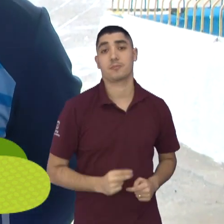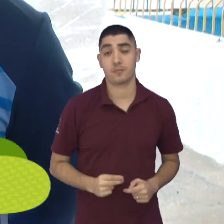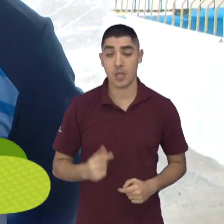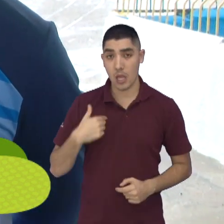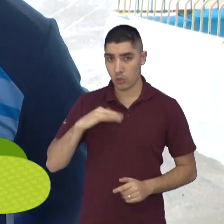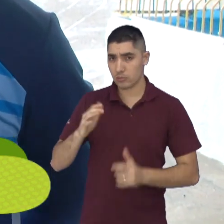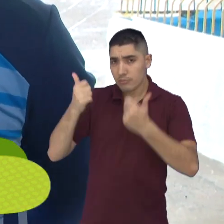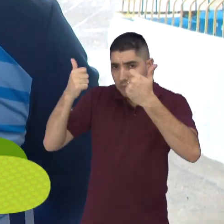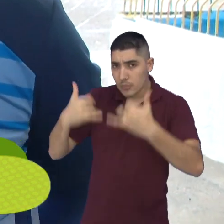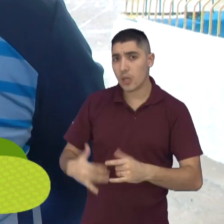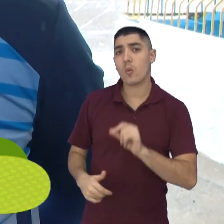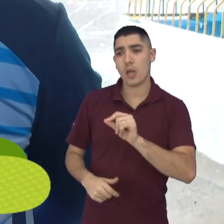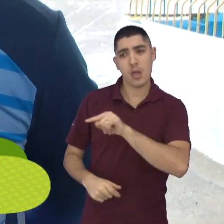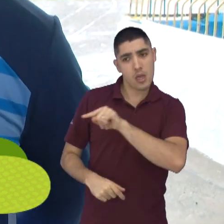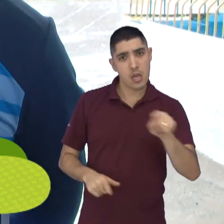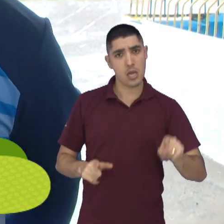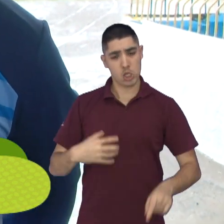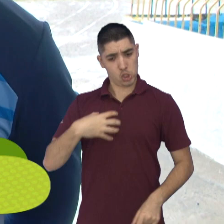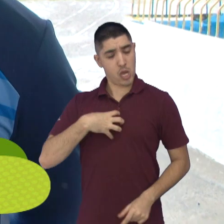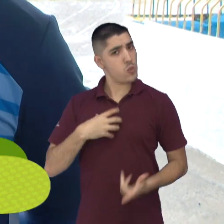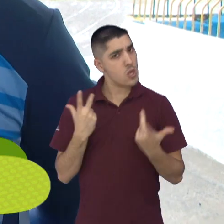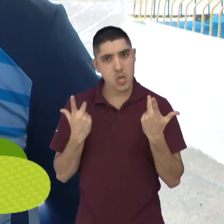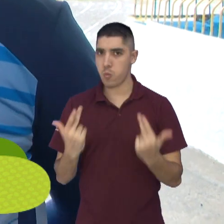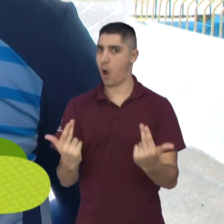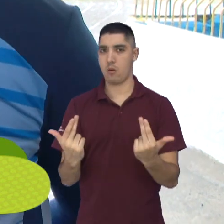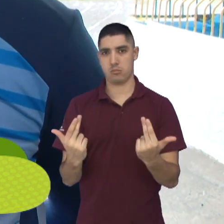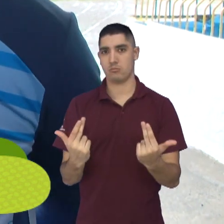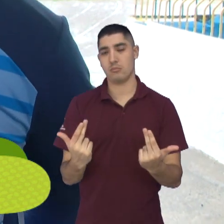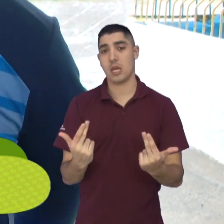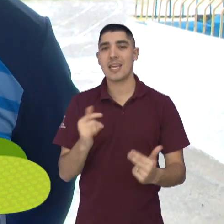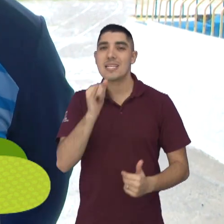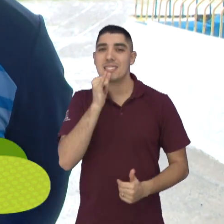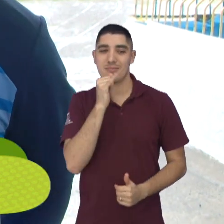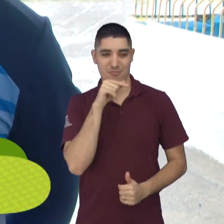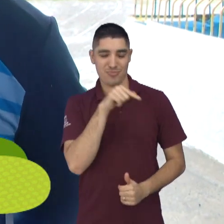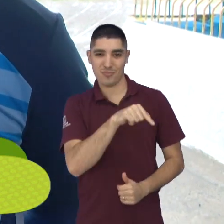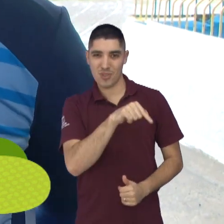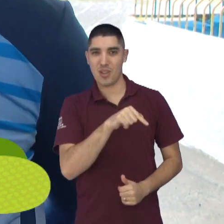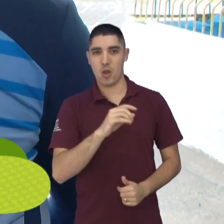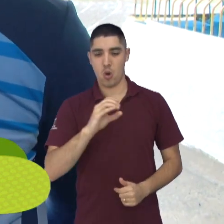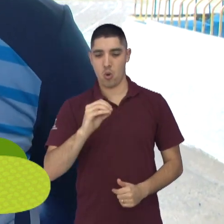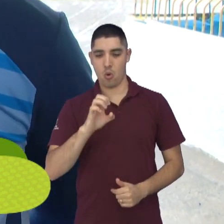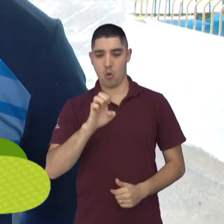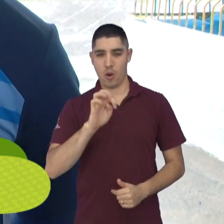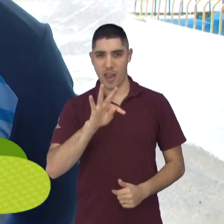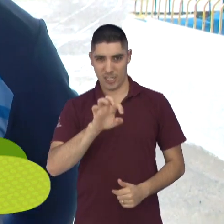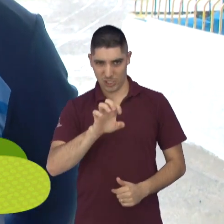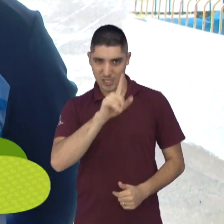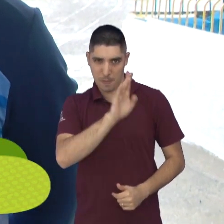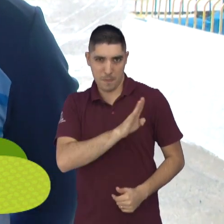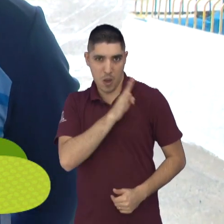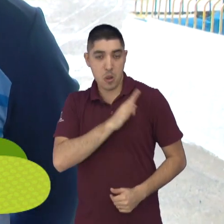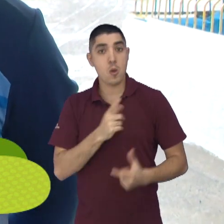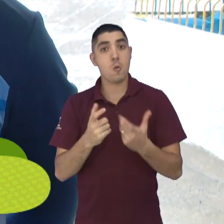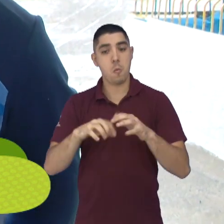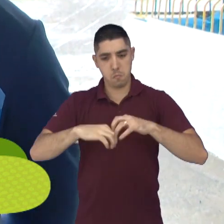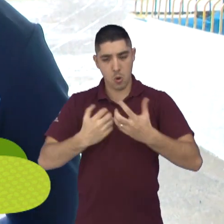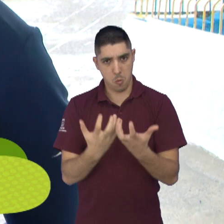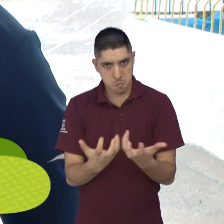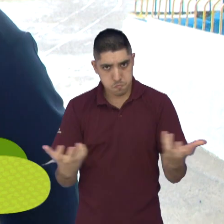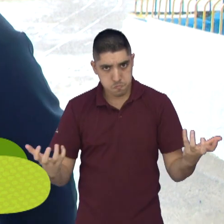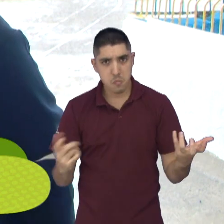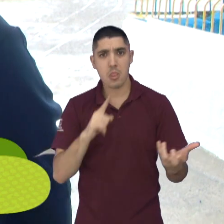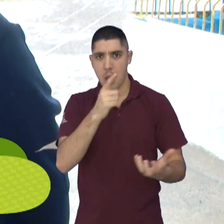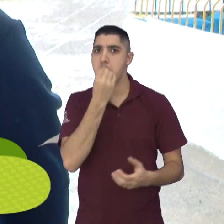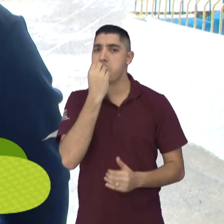que a personalidade tem que ser a mesma, né? Nós jogamos contra o Oeste. Nós jogamos num campo bom, a Arena